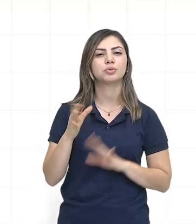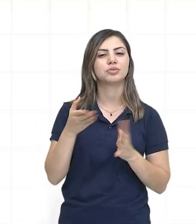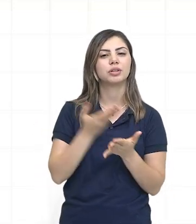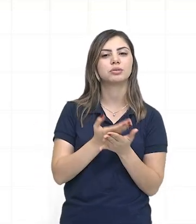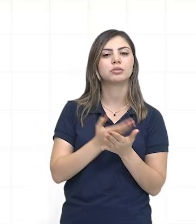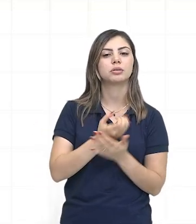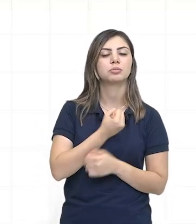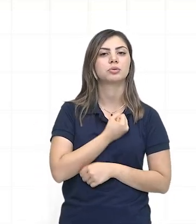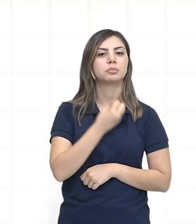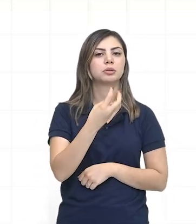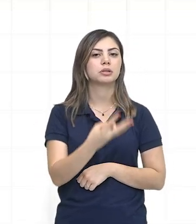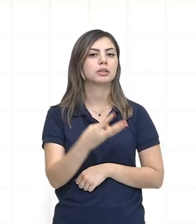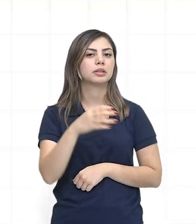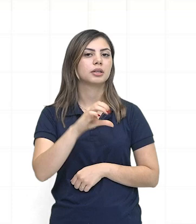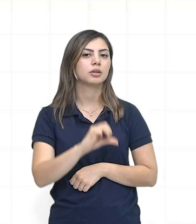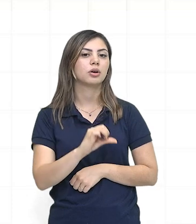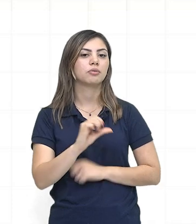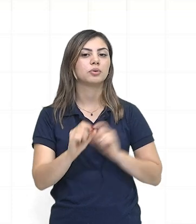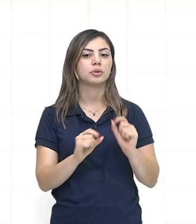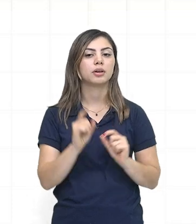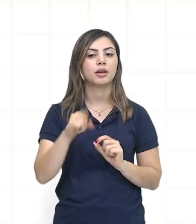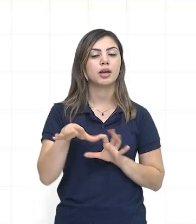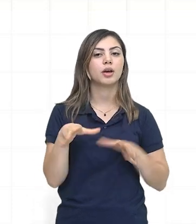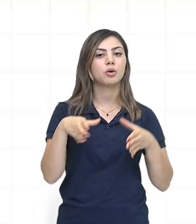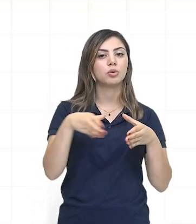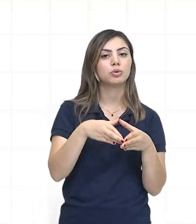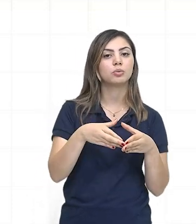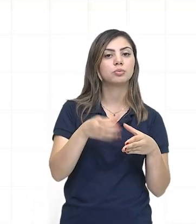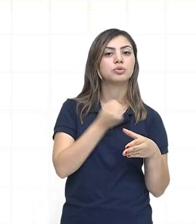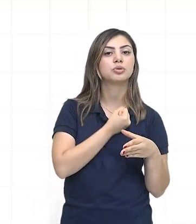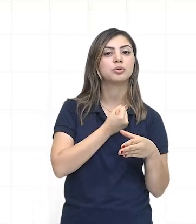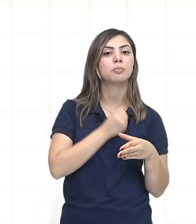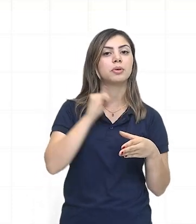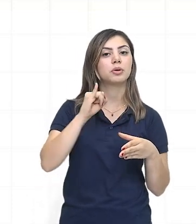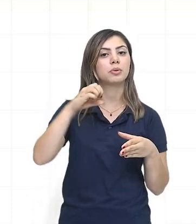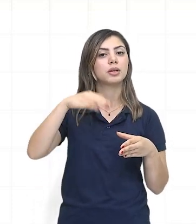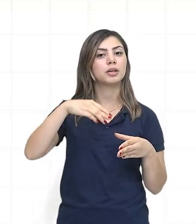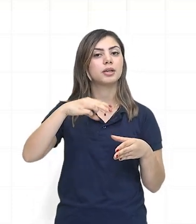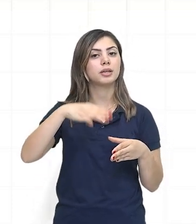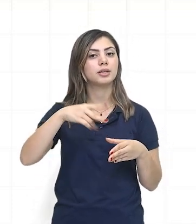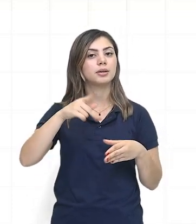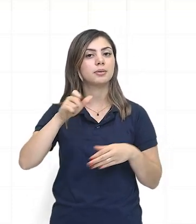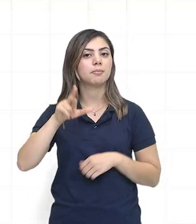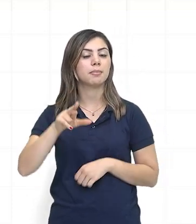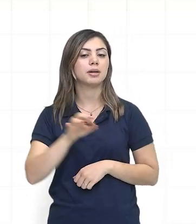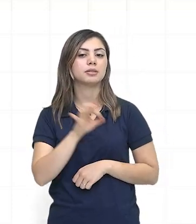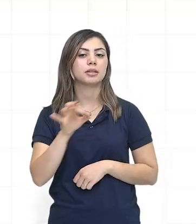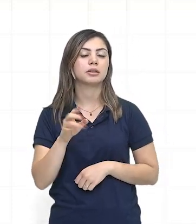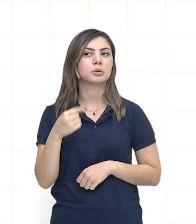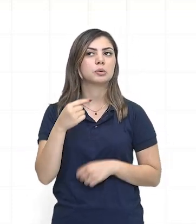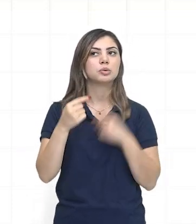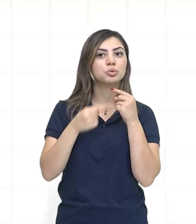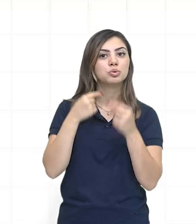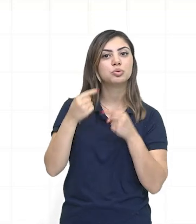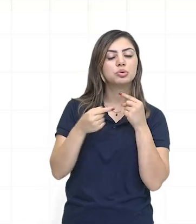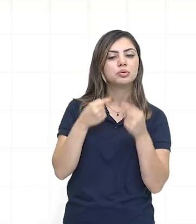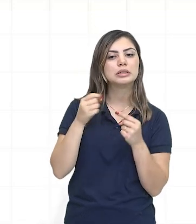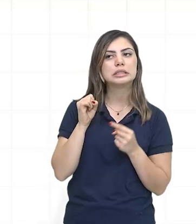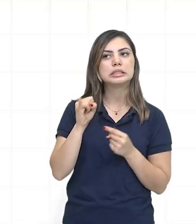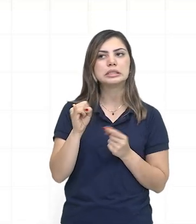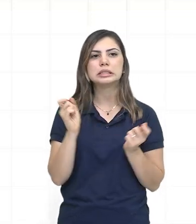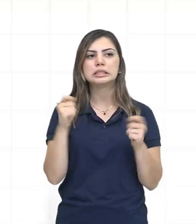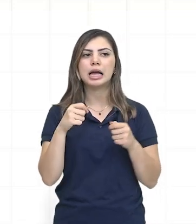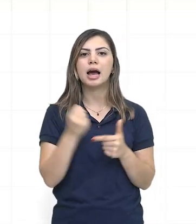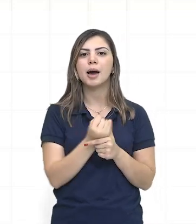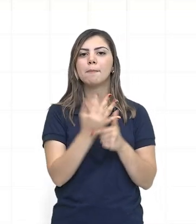que o 39 é um número ímpar. Então, a gente ainda tem a dúvida aí se ele pode ser